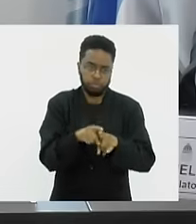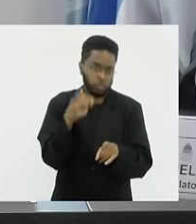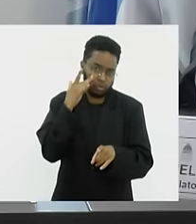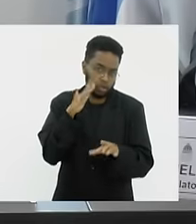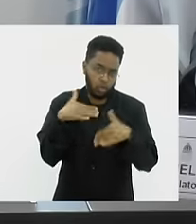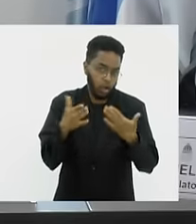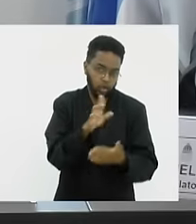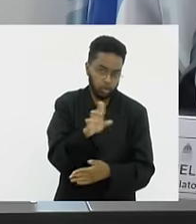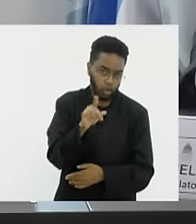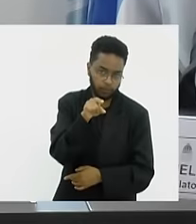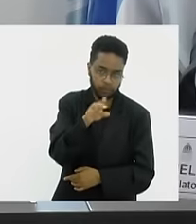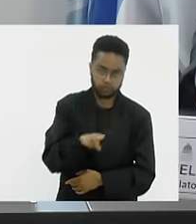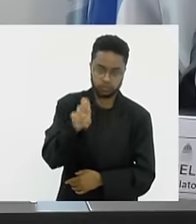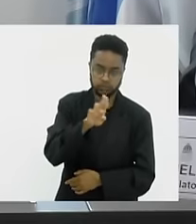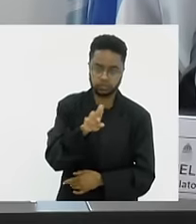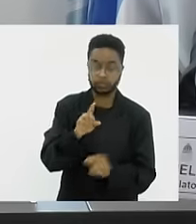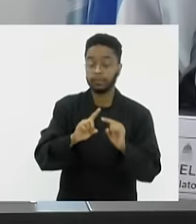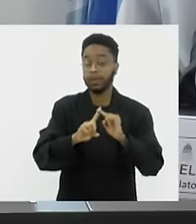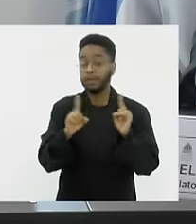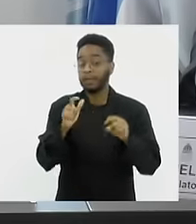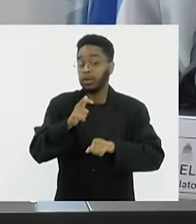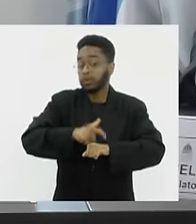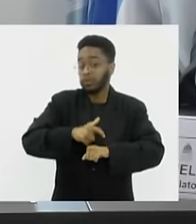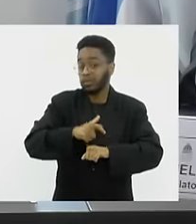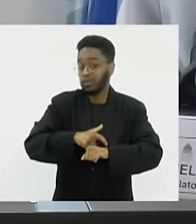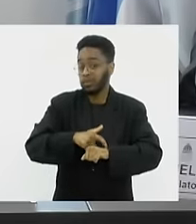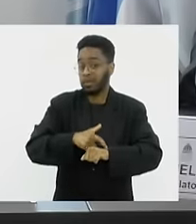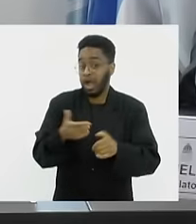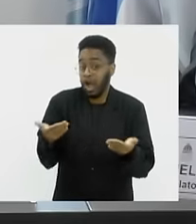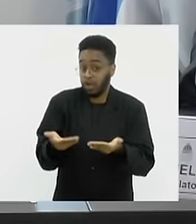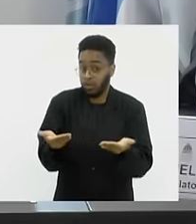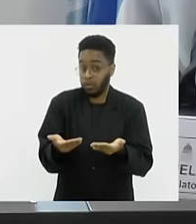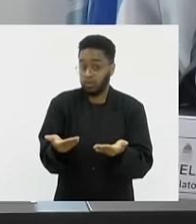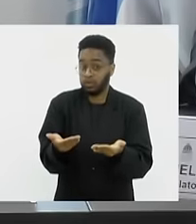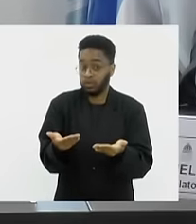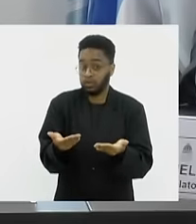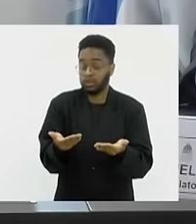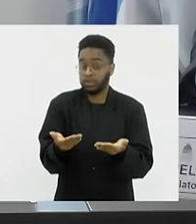queira chamar. A partir do momento que, nesse momento agora, esteja